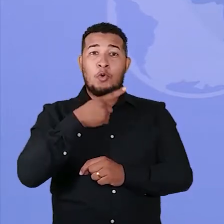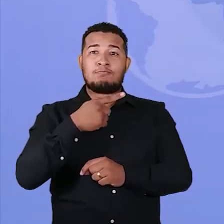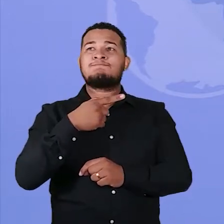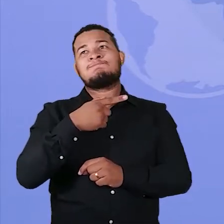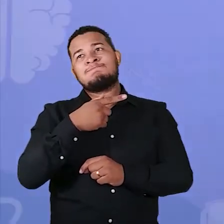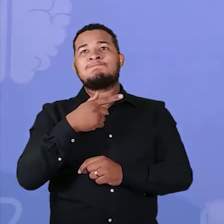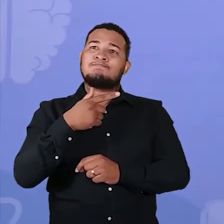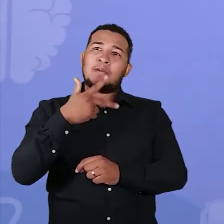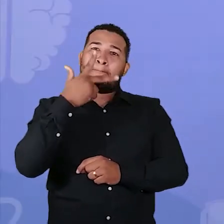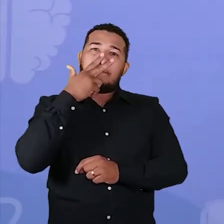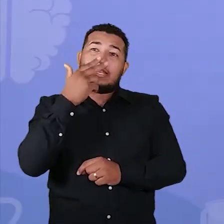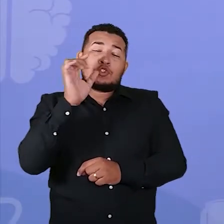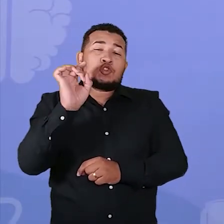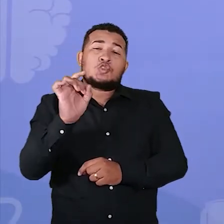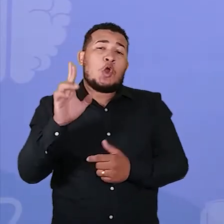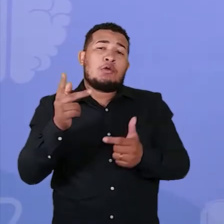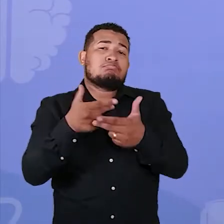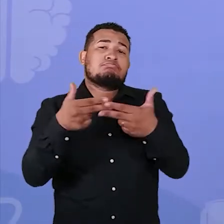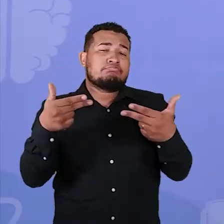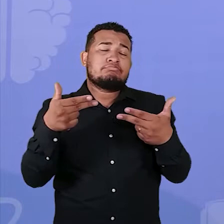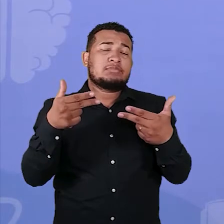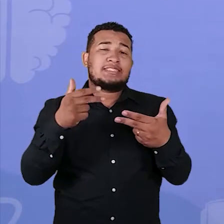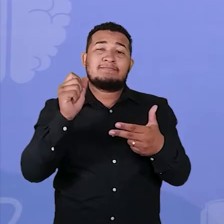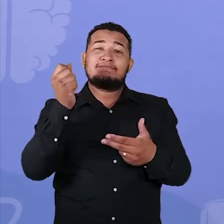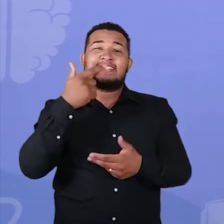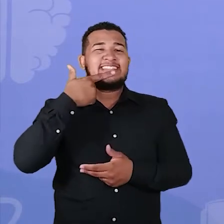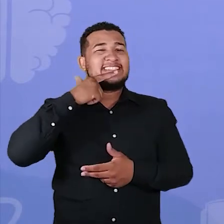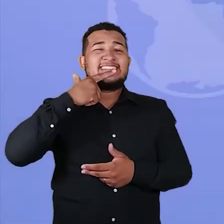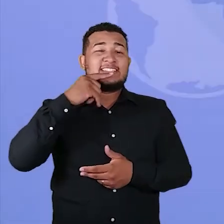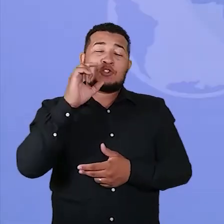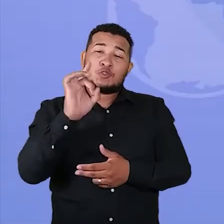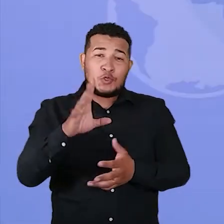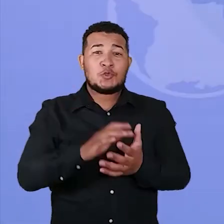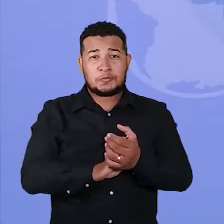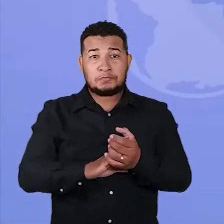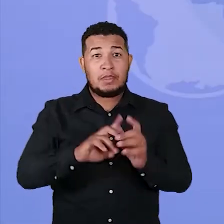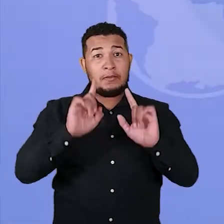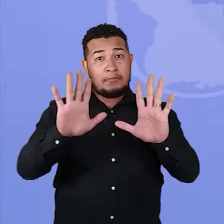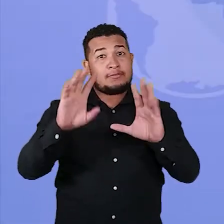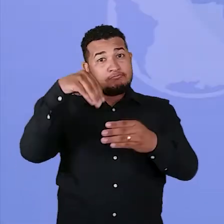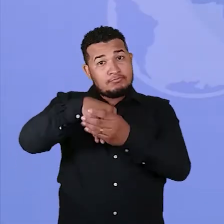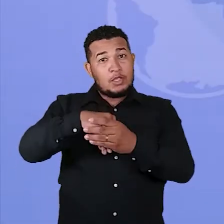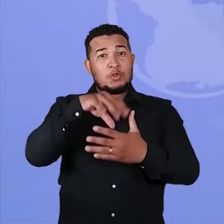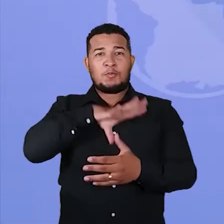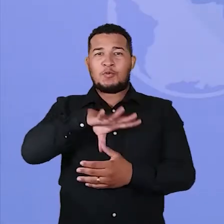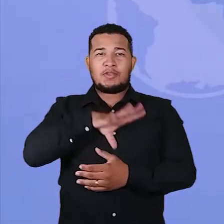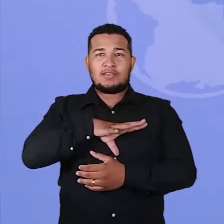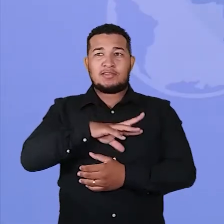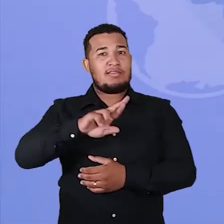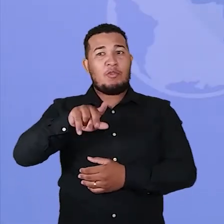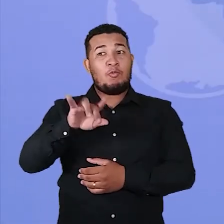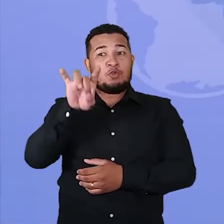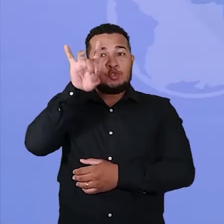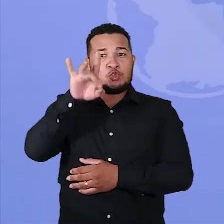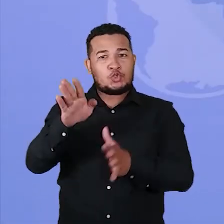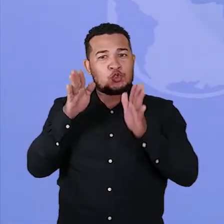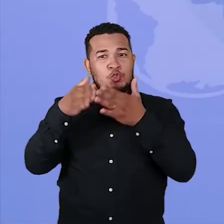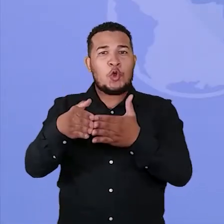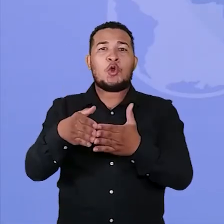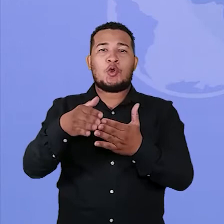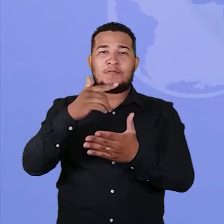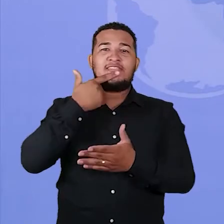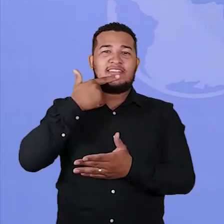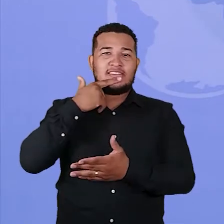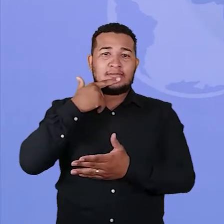se humor fosse só algo que te faz rir. Dentro da língua portuguesa, não é apenas